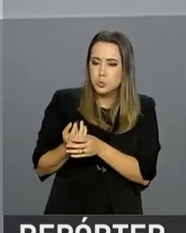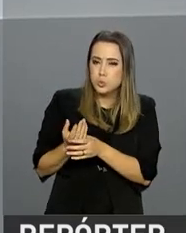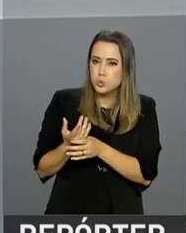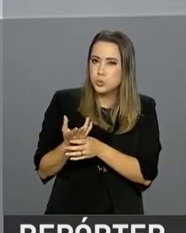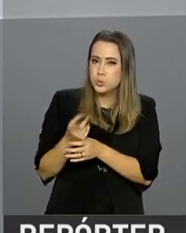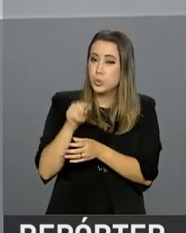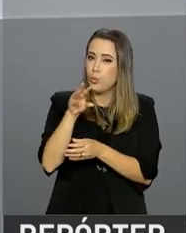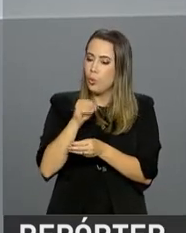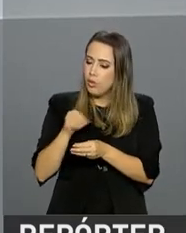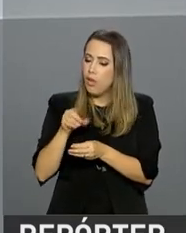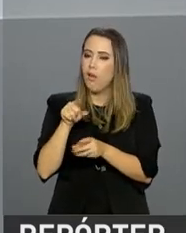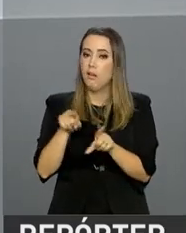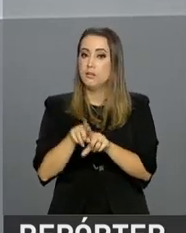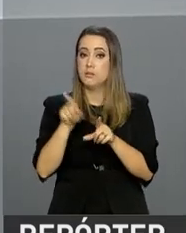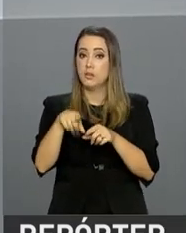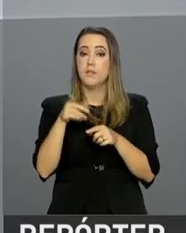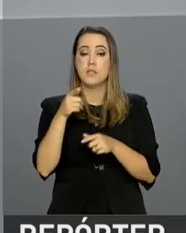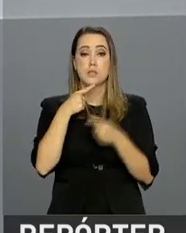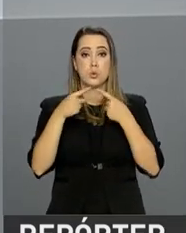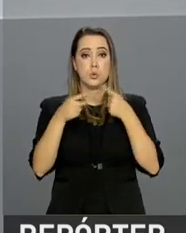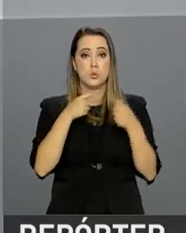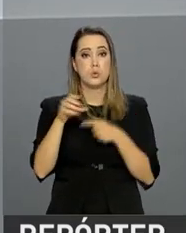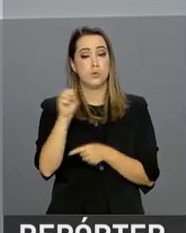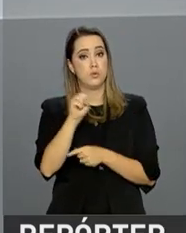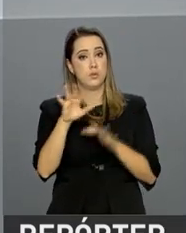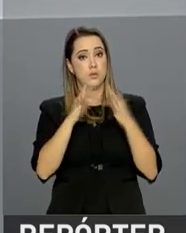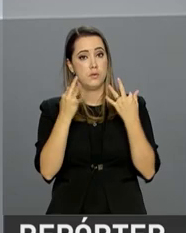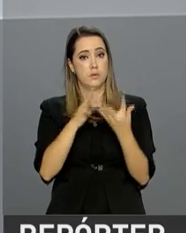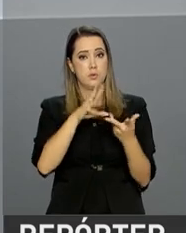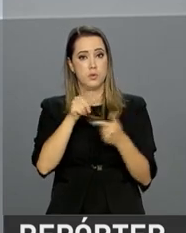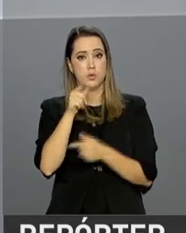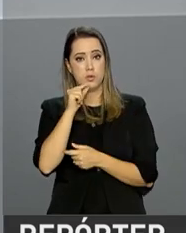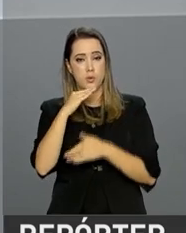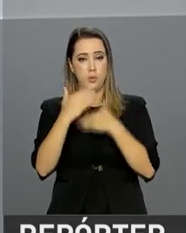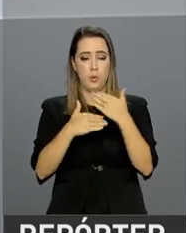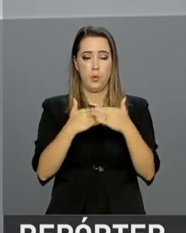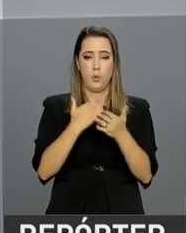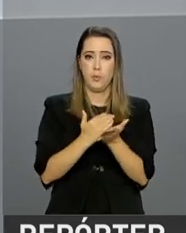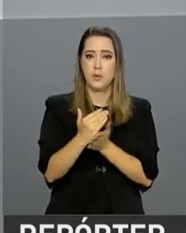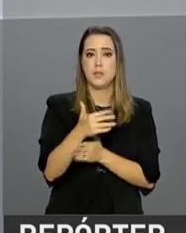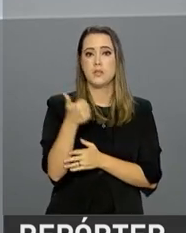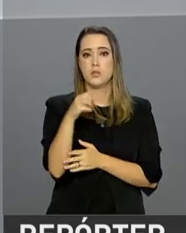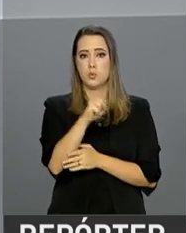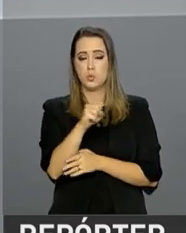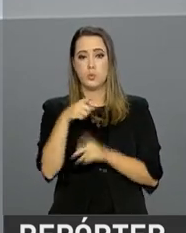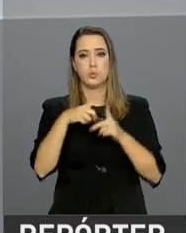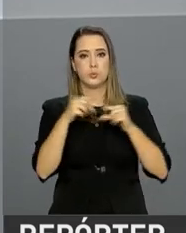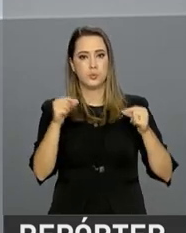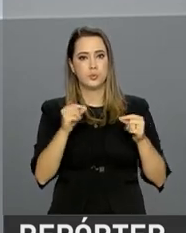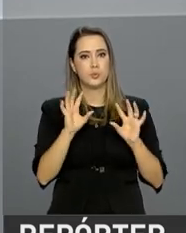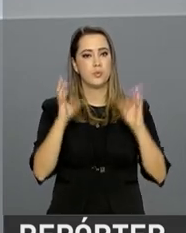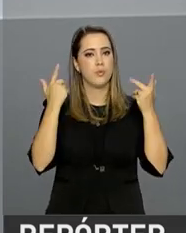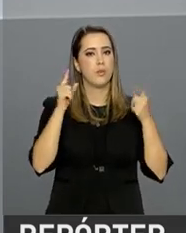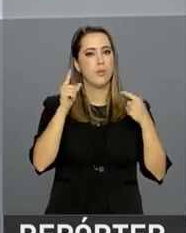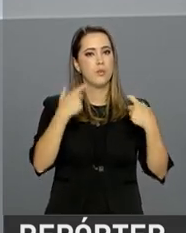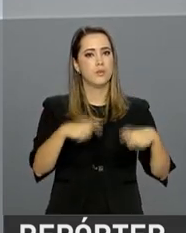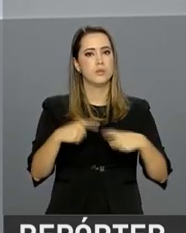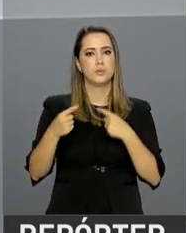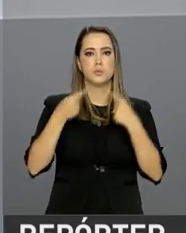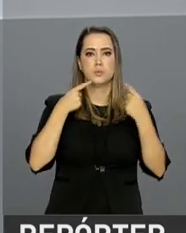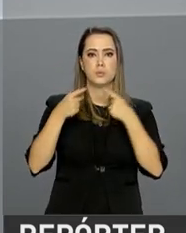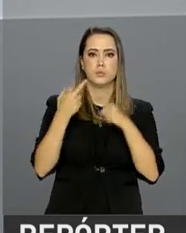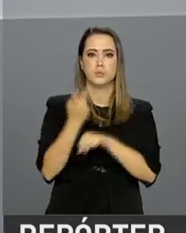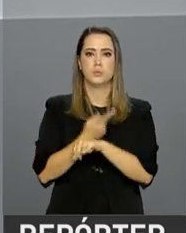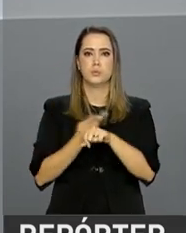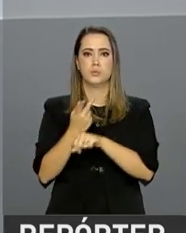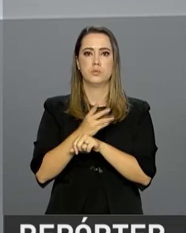discutidos durante o 8º fórum mundial da água que começa no próximo dia 18 em brasília o evento será um espaço de debate